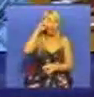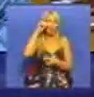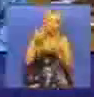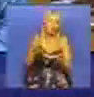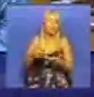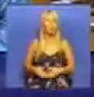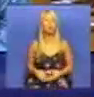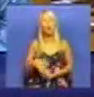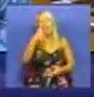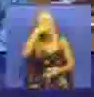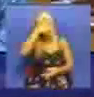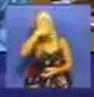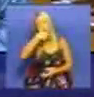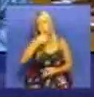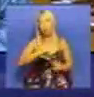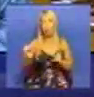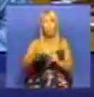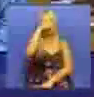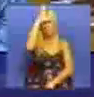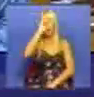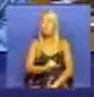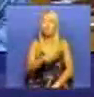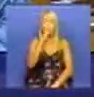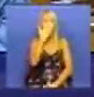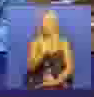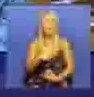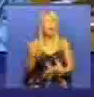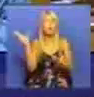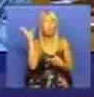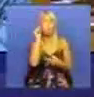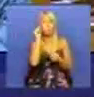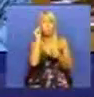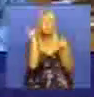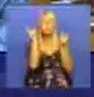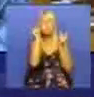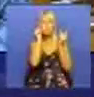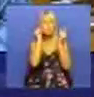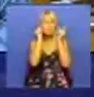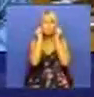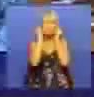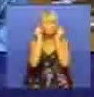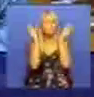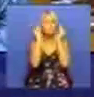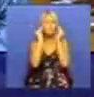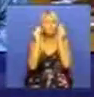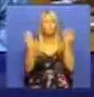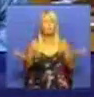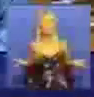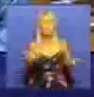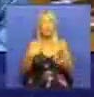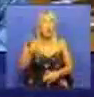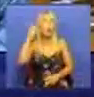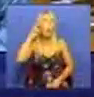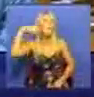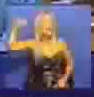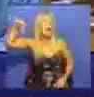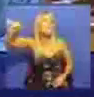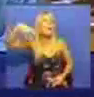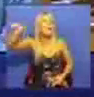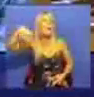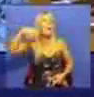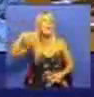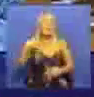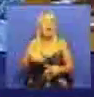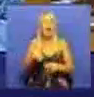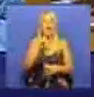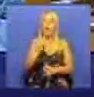Infelizmente, o Primeiro-Ministro parece ter perdido o ouvido e já não escuta as tais campainhas que tanto alarmavam.